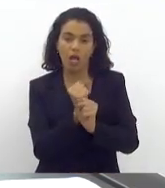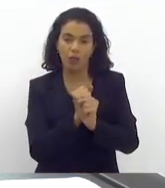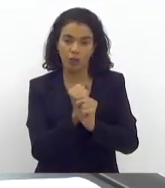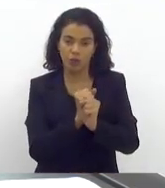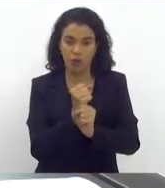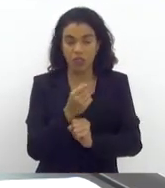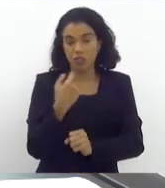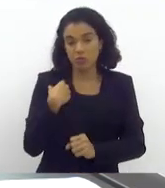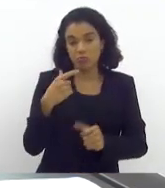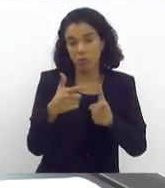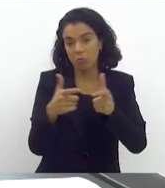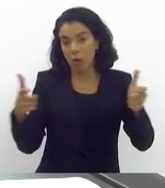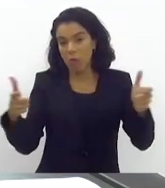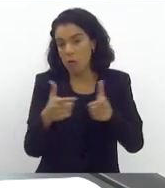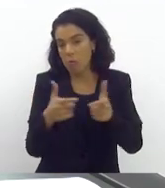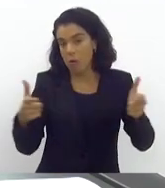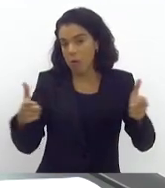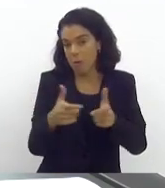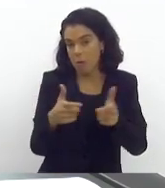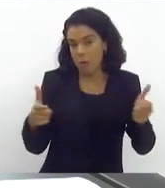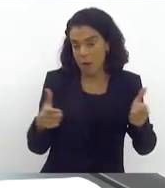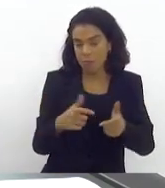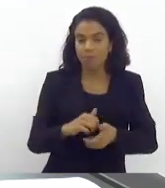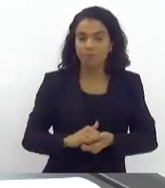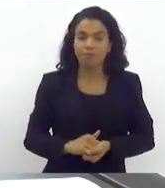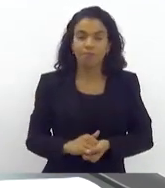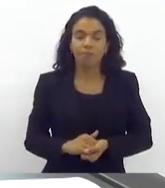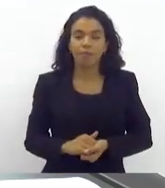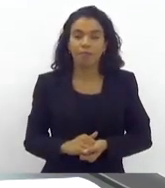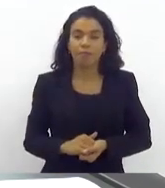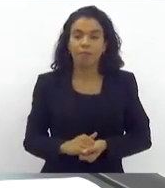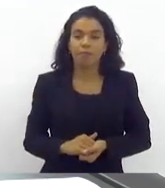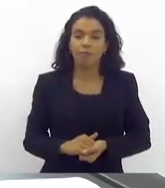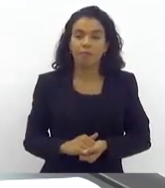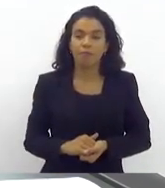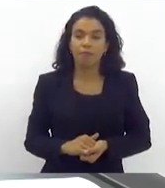essa dimensão numa proporção que tivesse razoabilidade. Então,